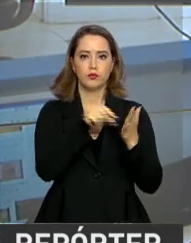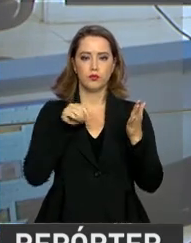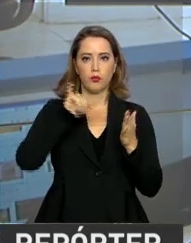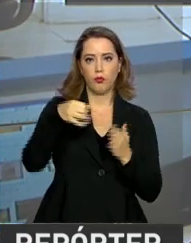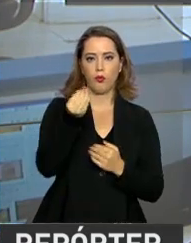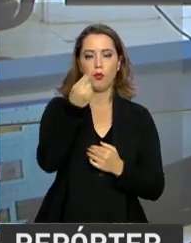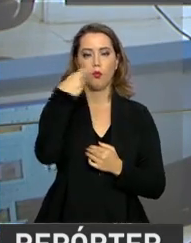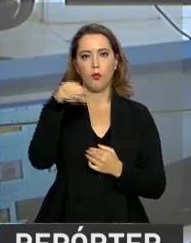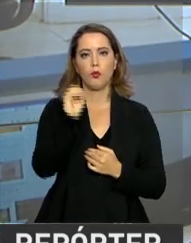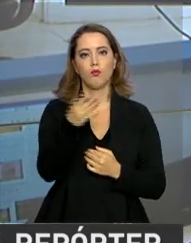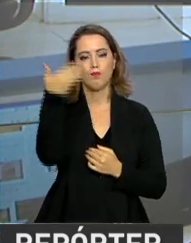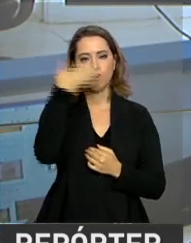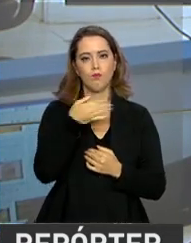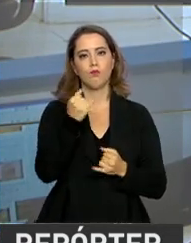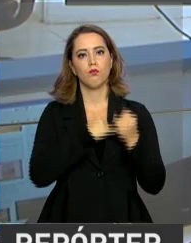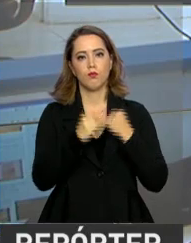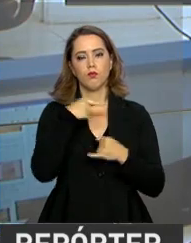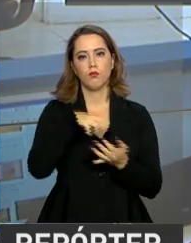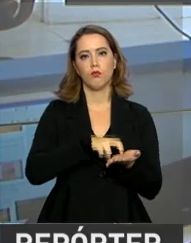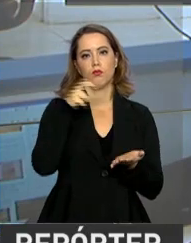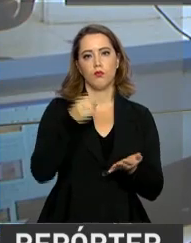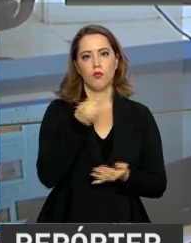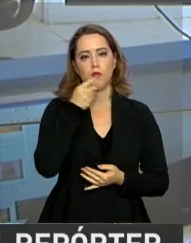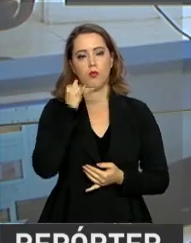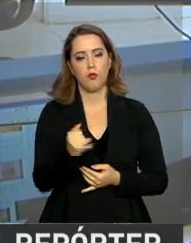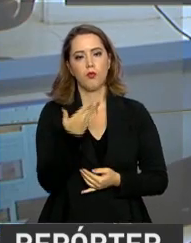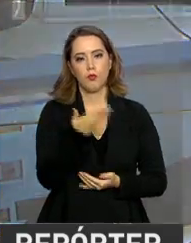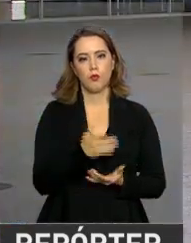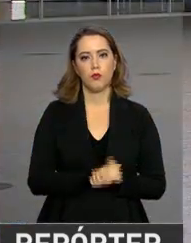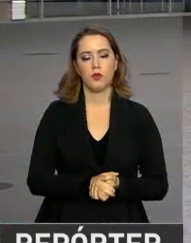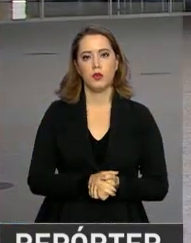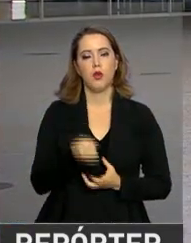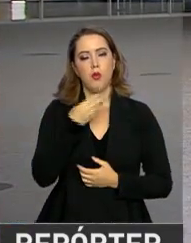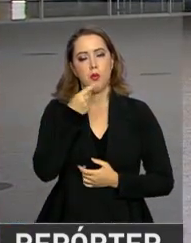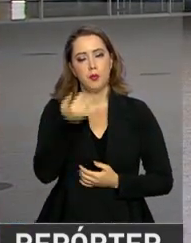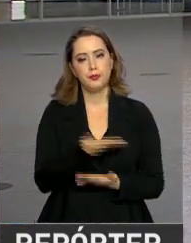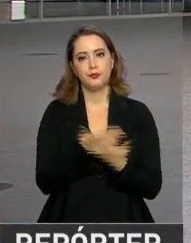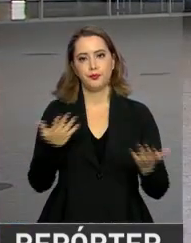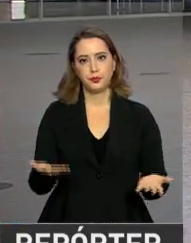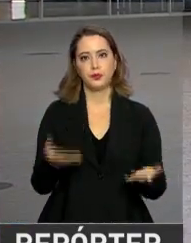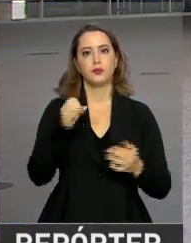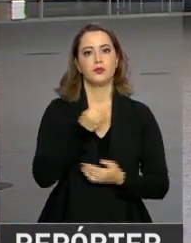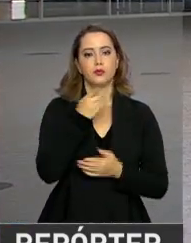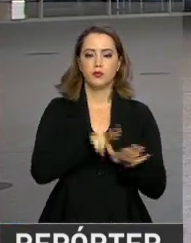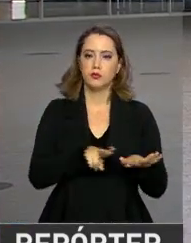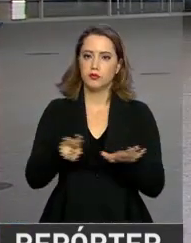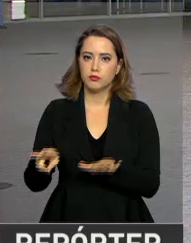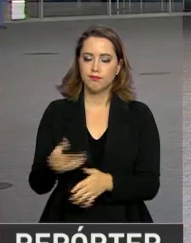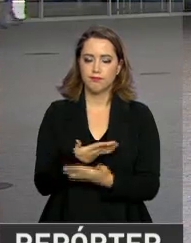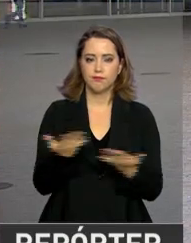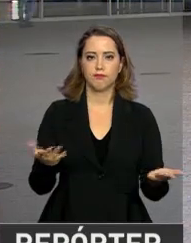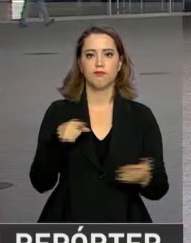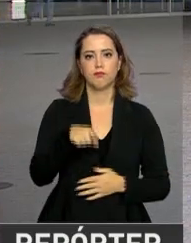João Pedro Neto traz as informações desta manhã. Bom dia, João Pedro. Bom dia para você, Daniele. Boa semana a você e a